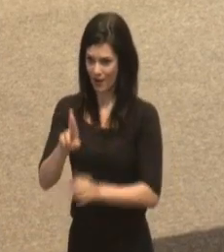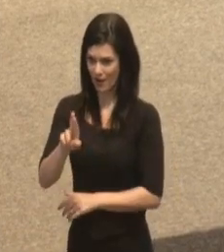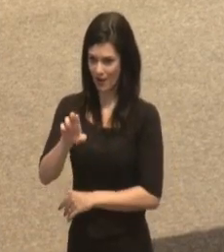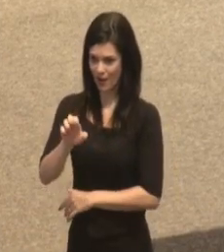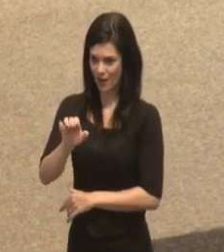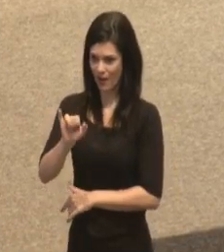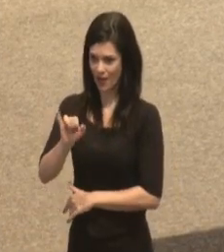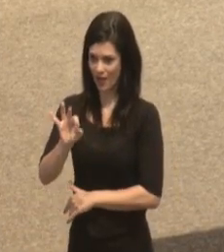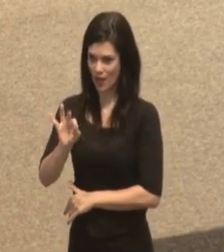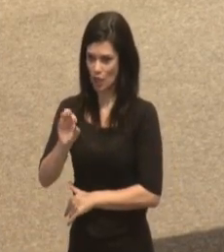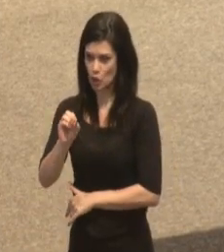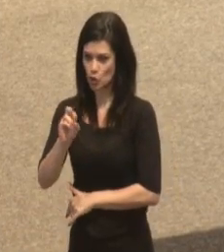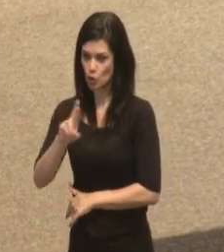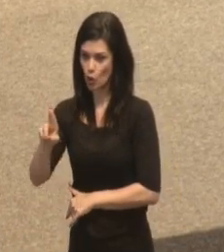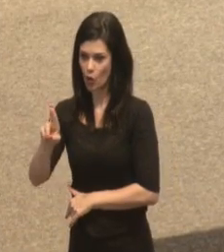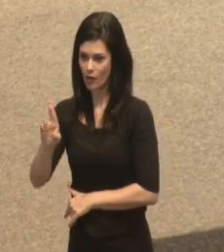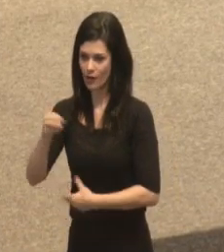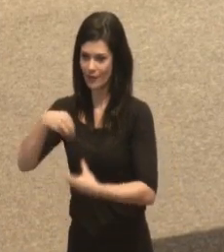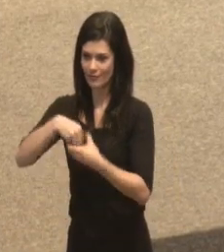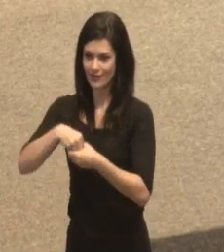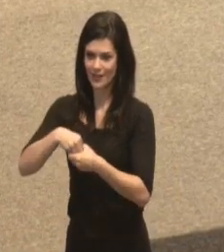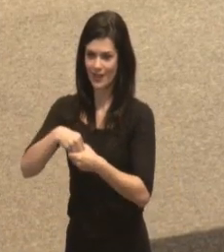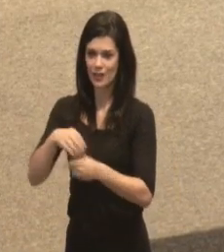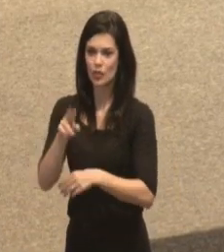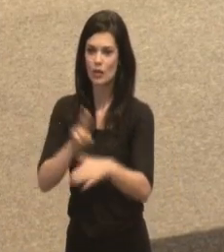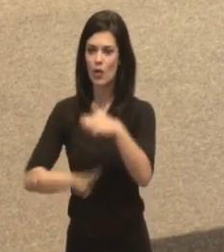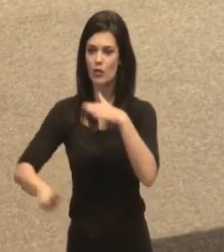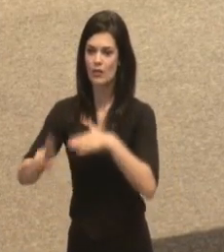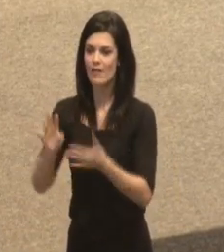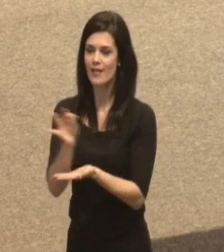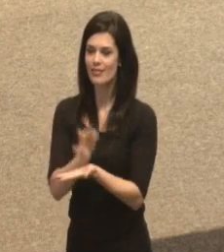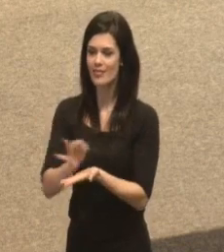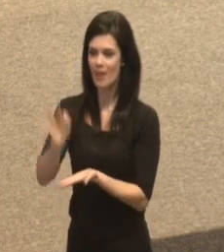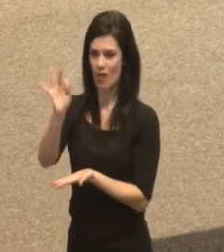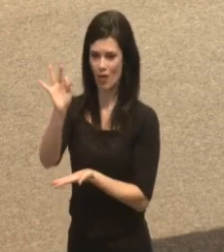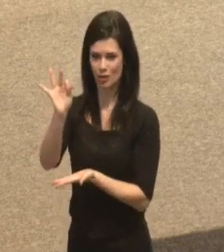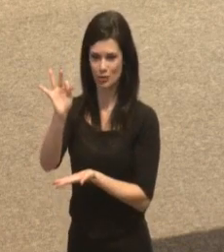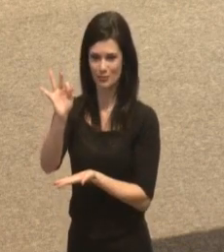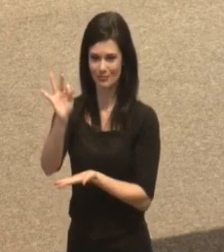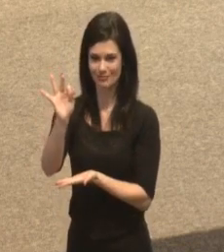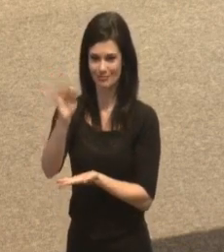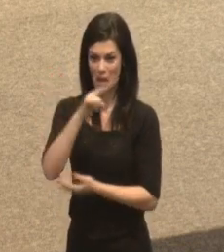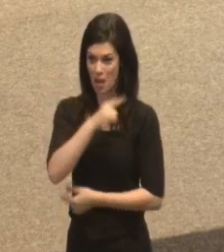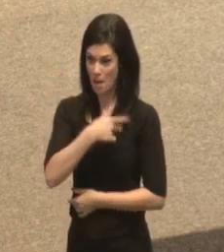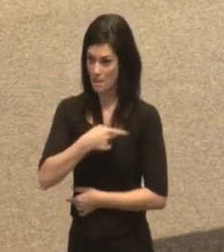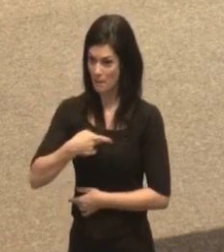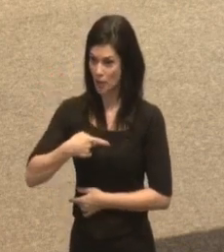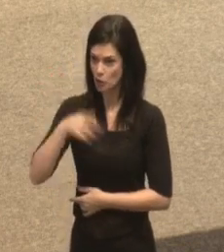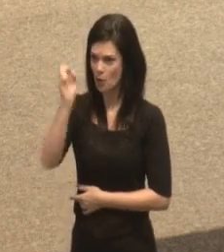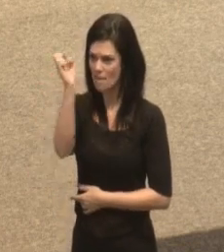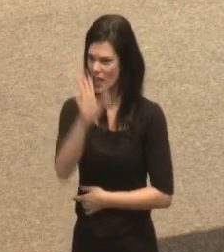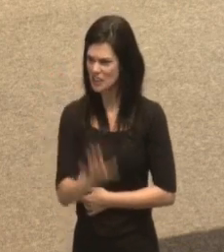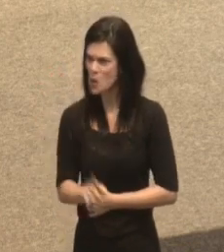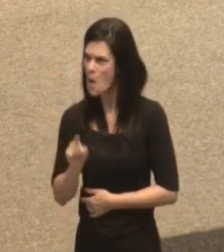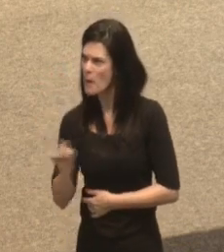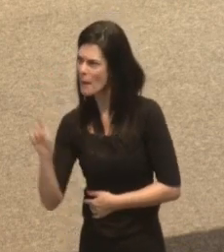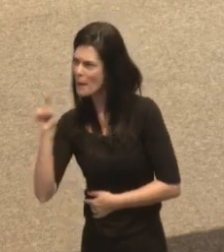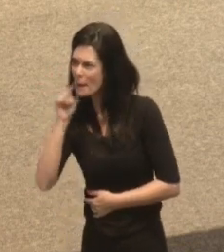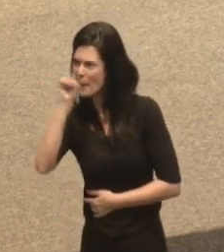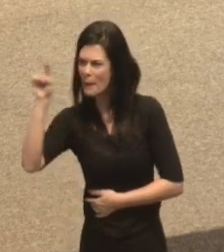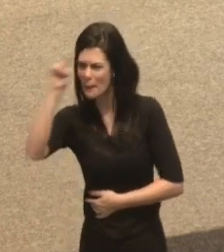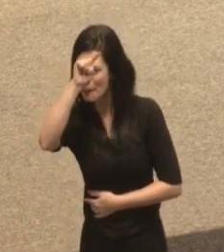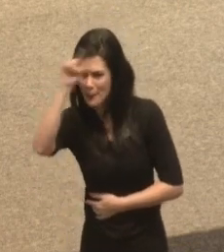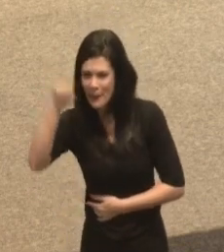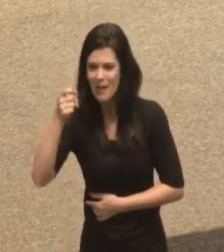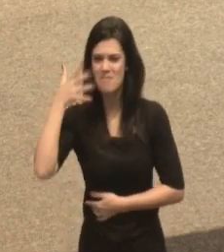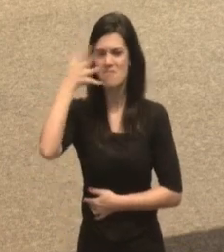trabalho também, do nosso seminário. Ele tem andado o Brasil inteiro, norte a sul, leste a oeste, é um homem de Deus que eu